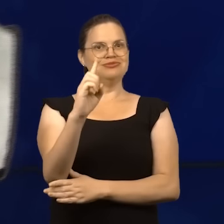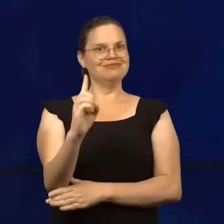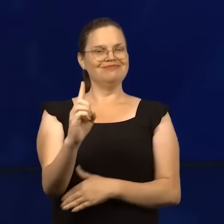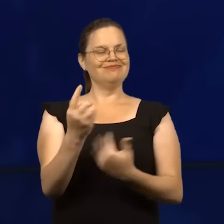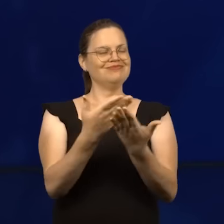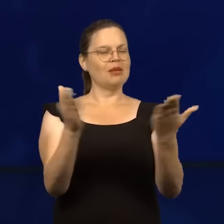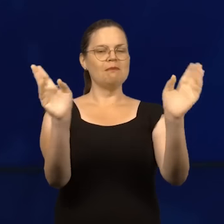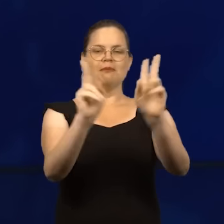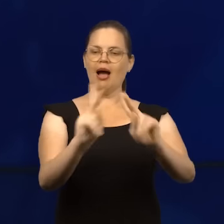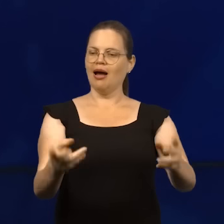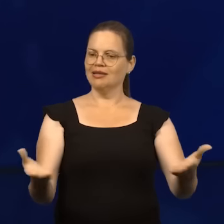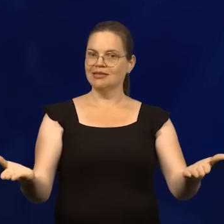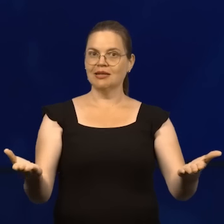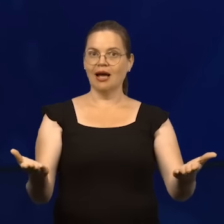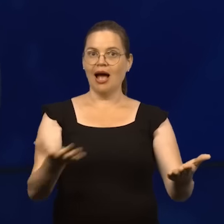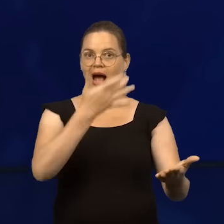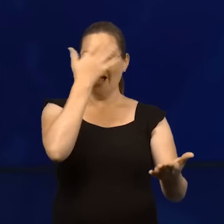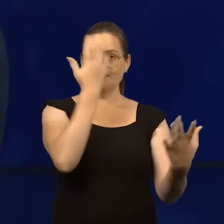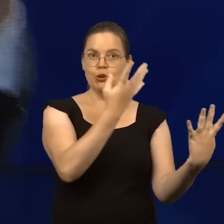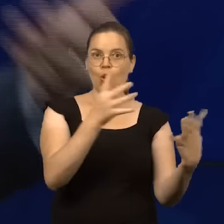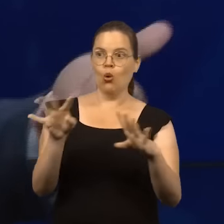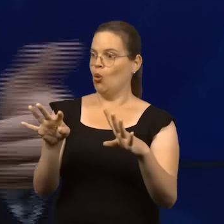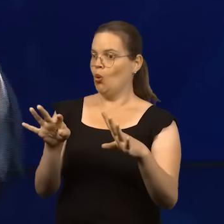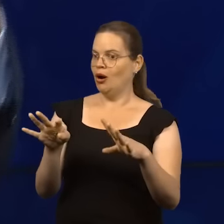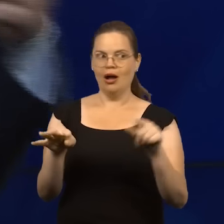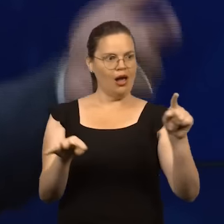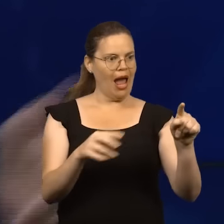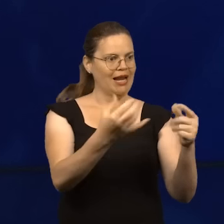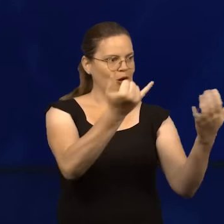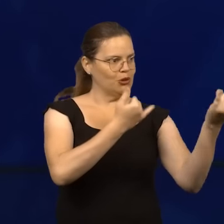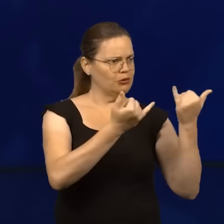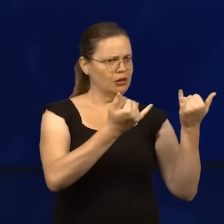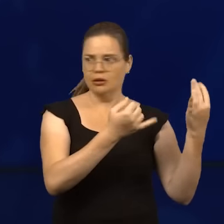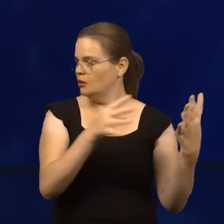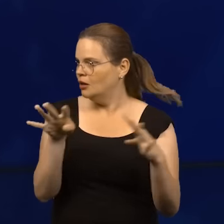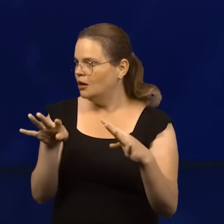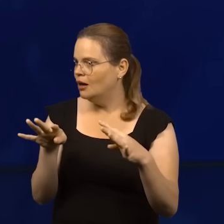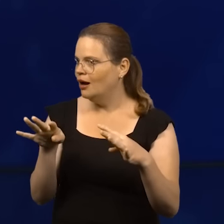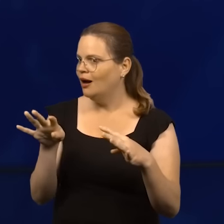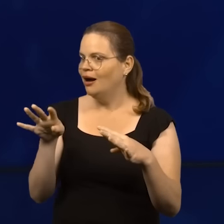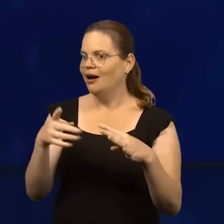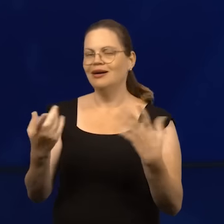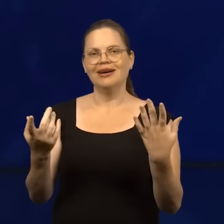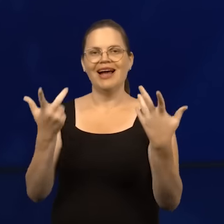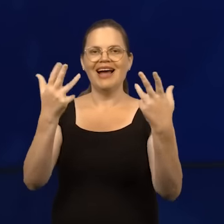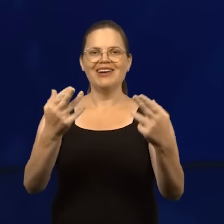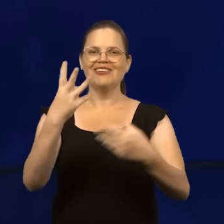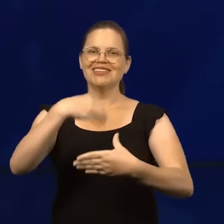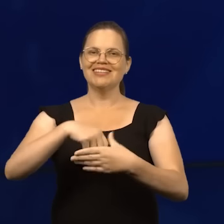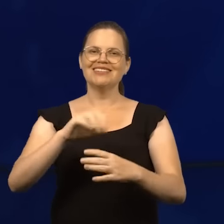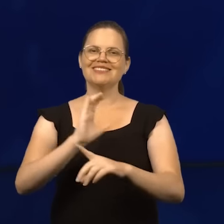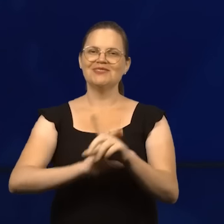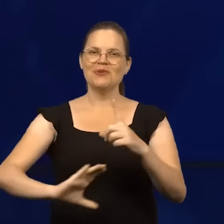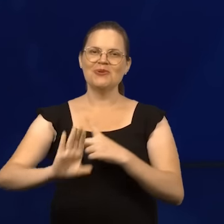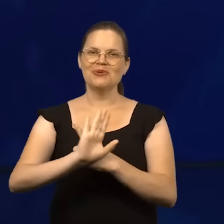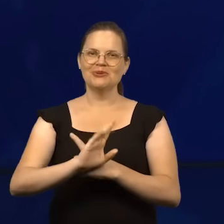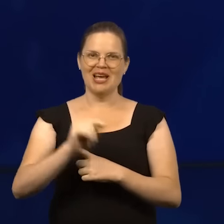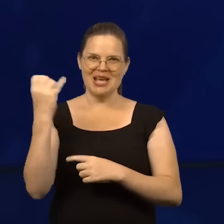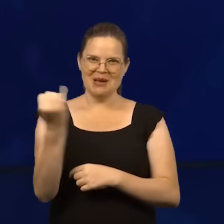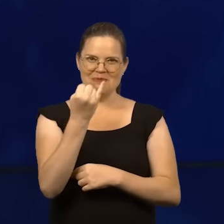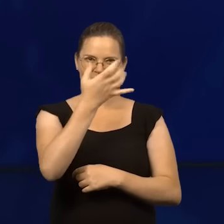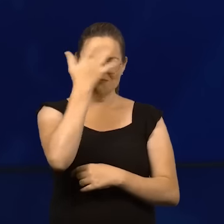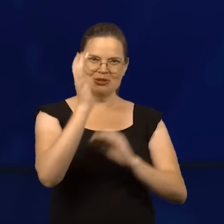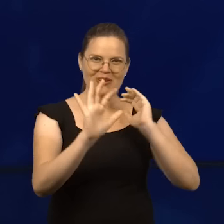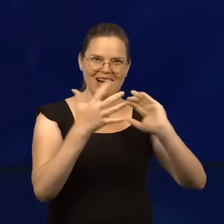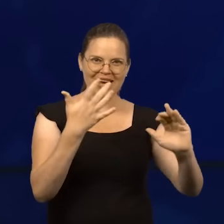olha para o pregador, não importa mais quem cantou, quem tocou o instrumento. O que importa é que Jesus está vivo e que